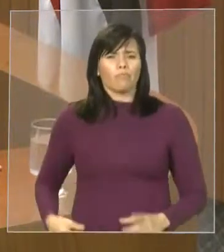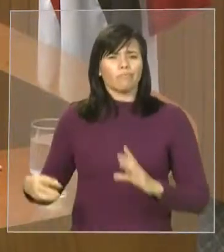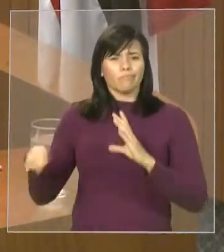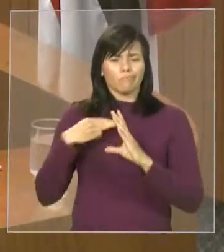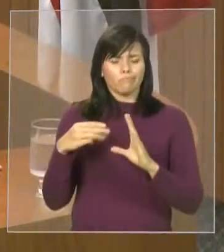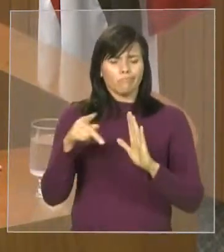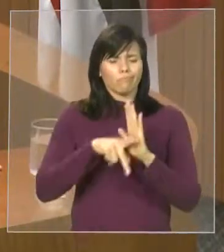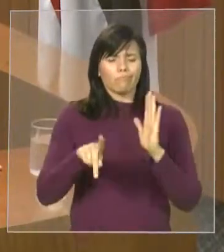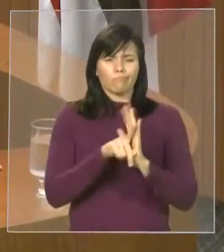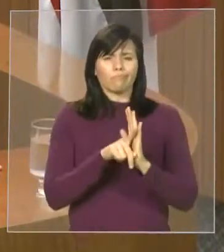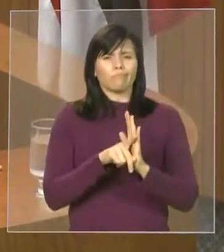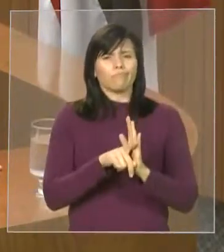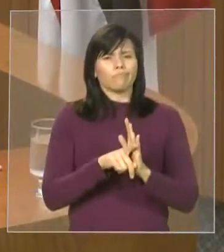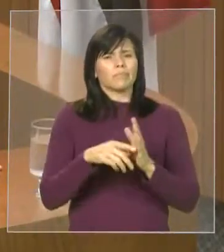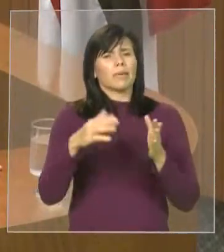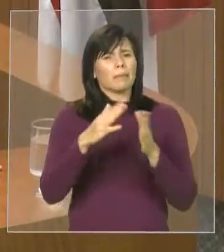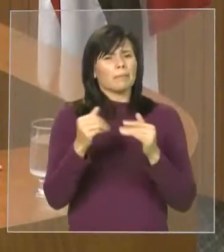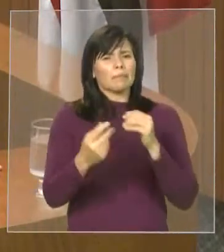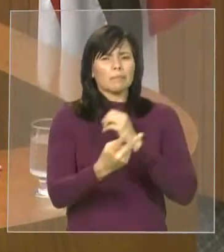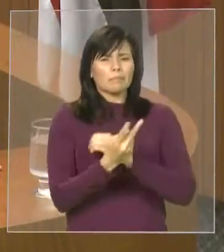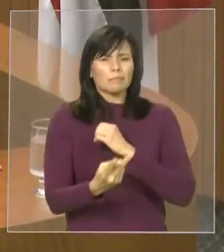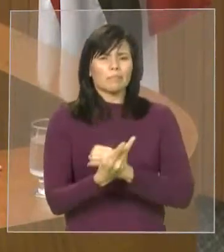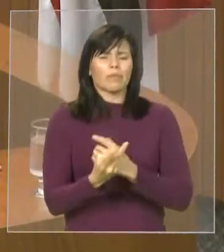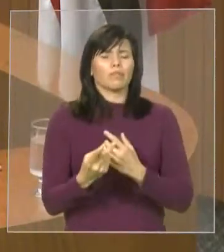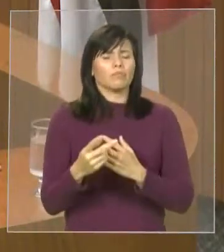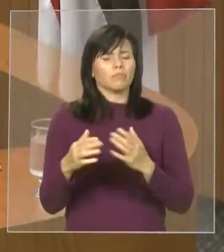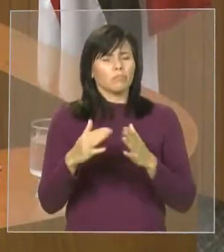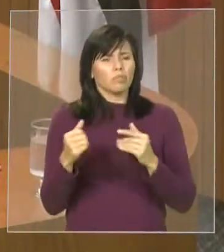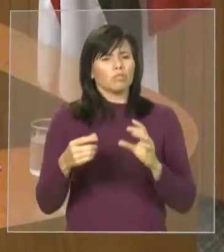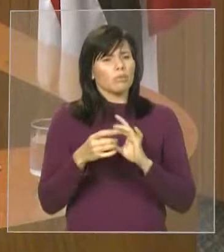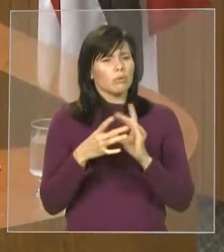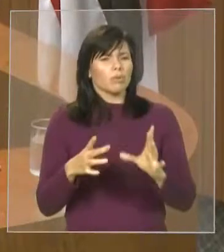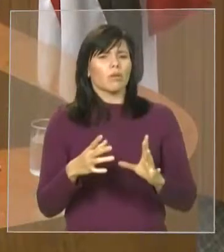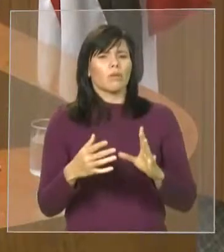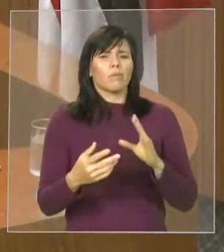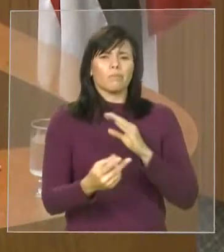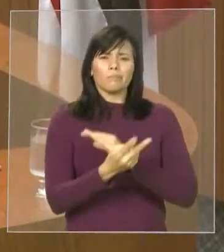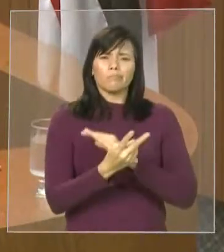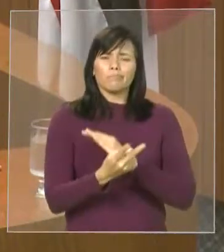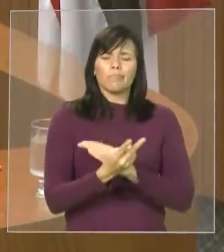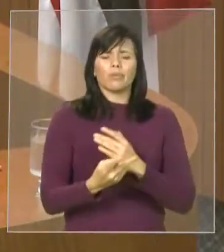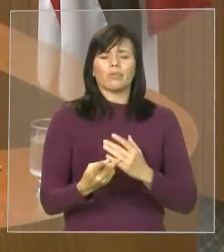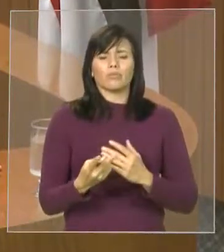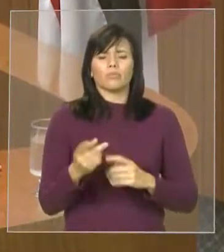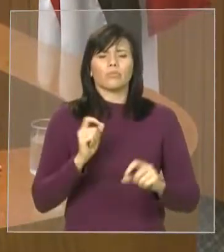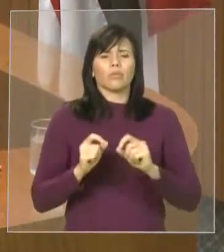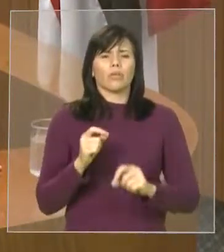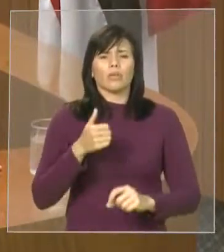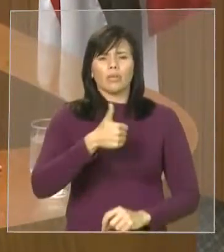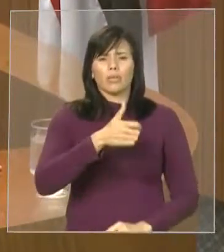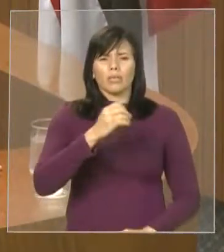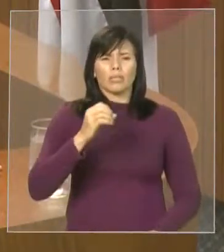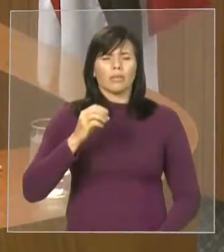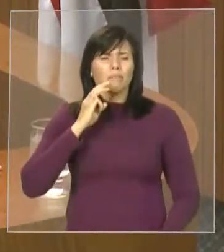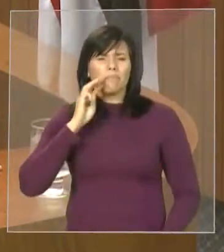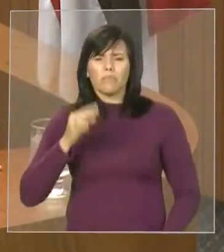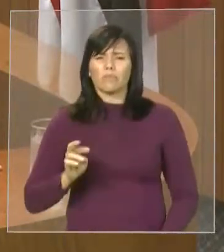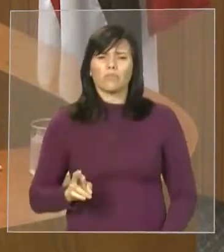de 100 milhões de reais para contratar um programa que vai aumentar o sistema de